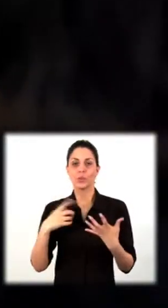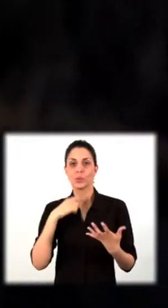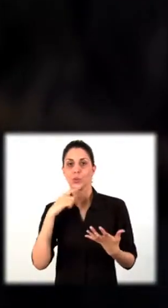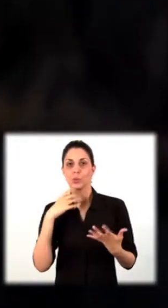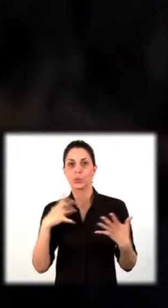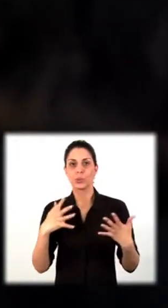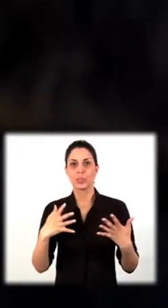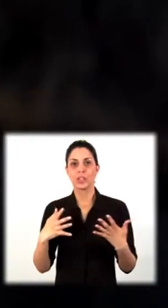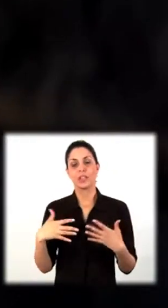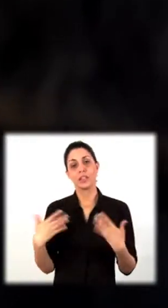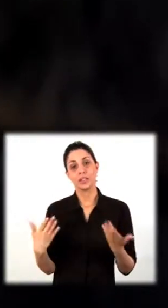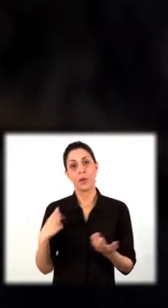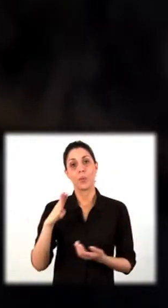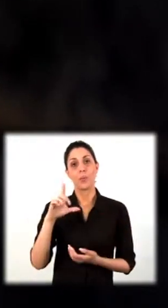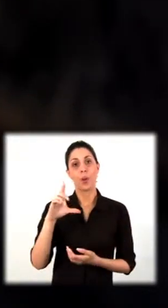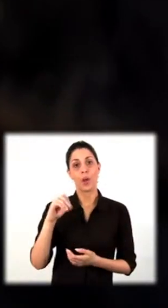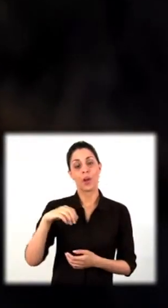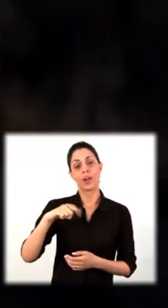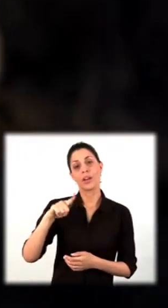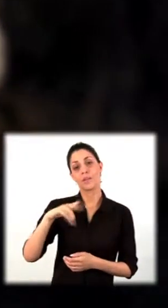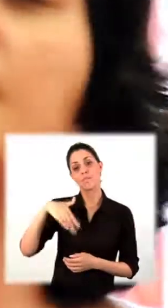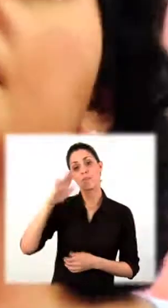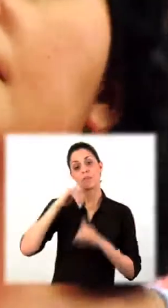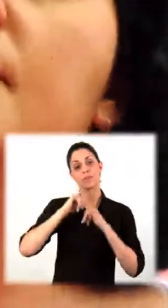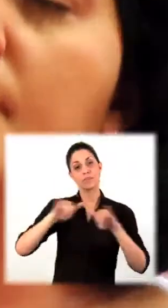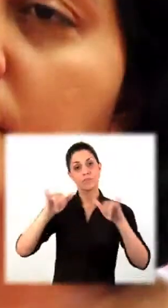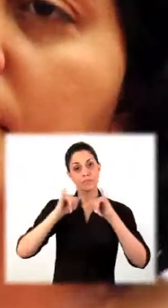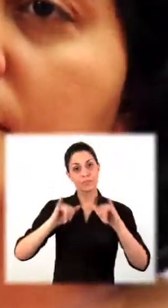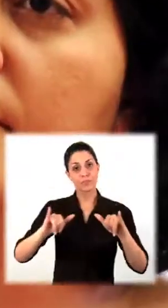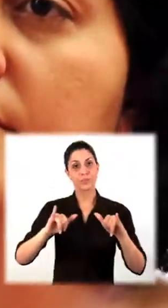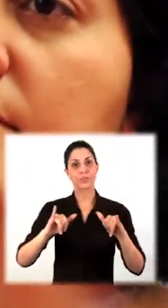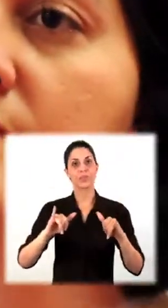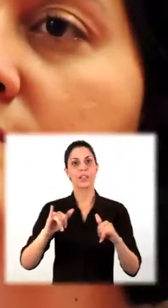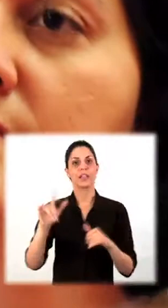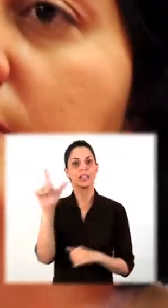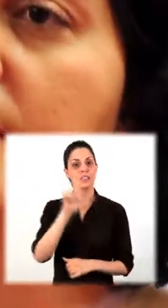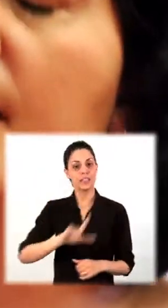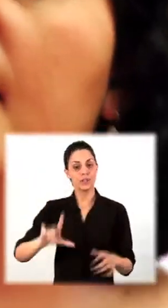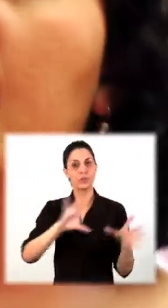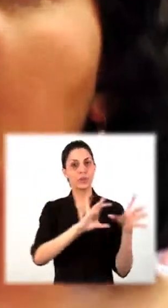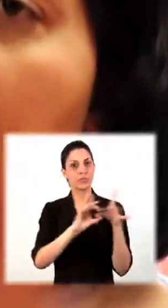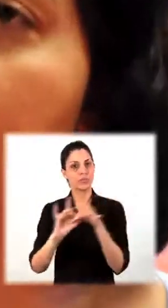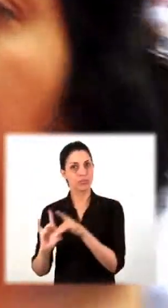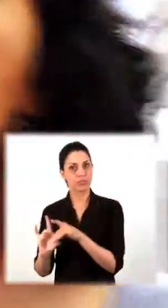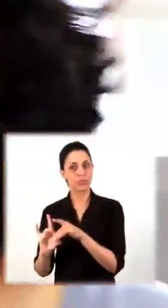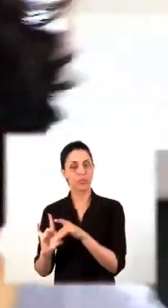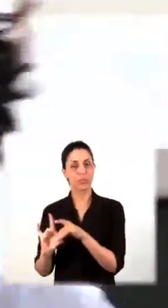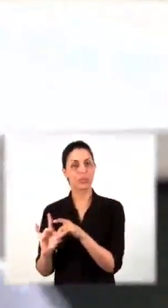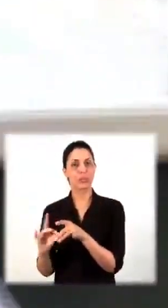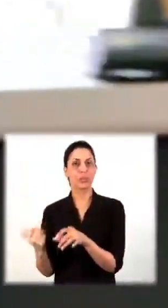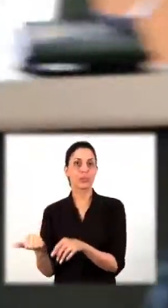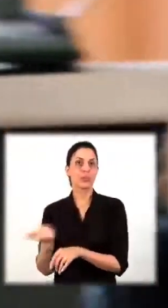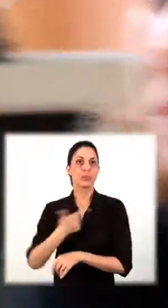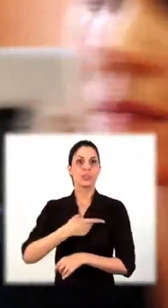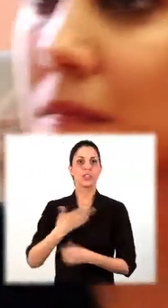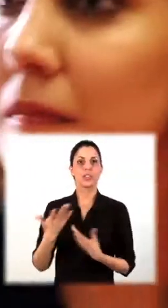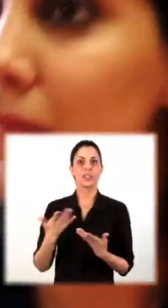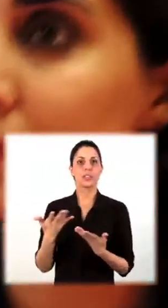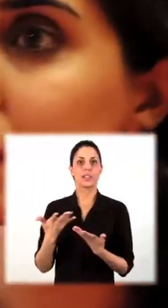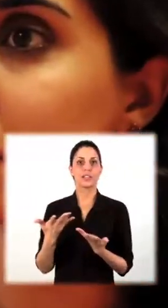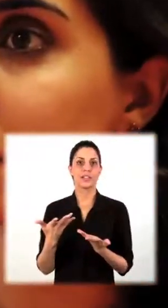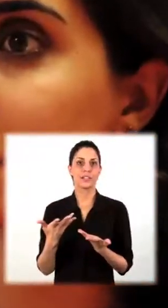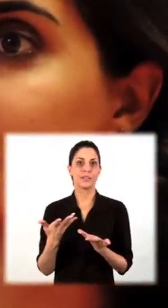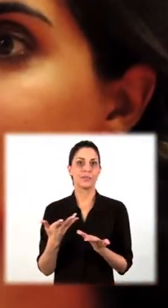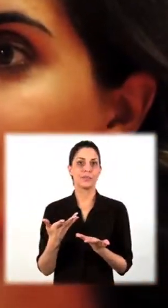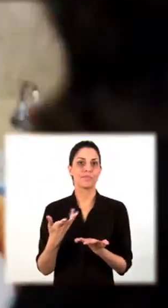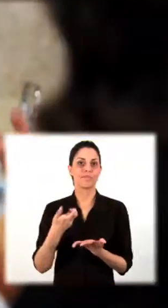ele passou a ser mais assim um informador assim, de coisas a ver com a literatura, do que